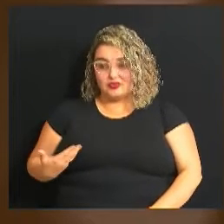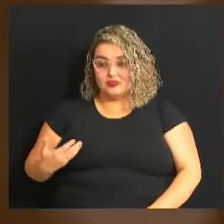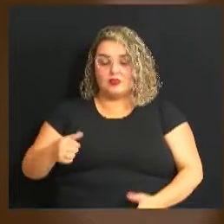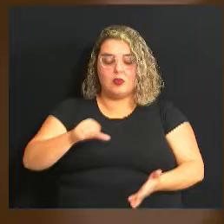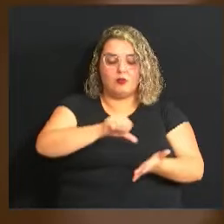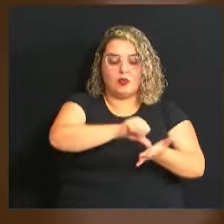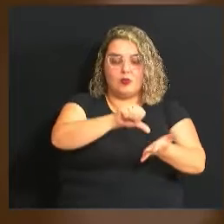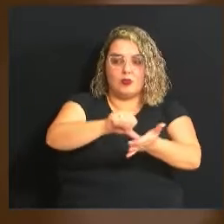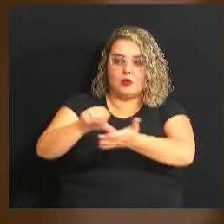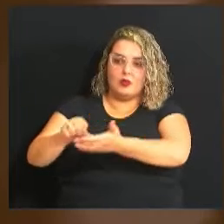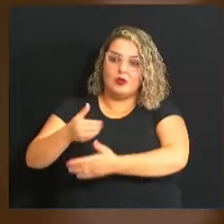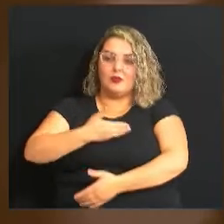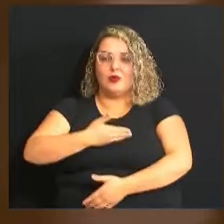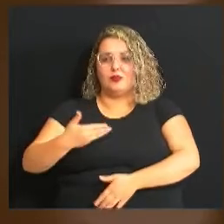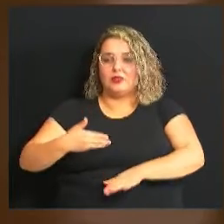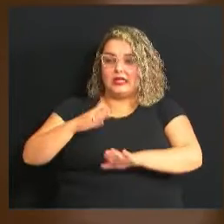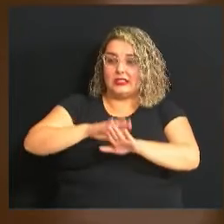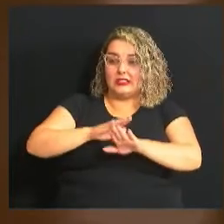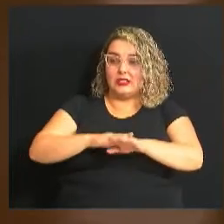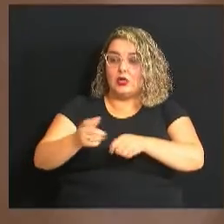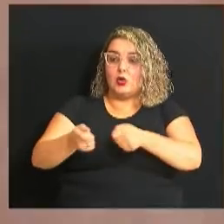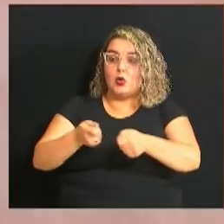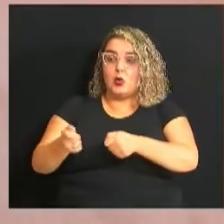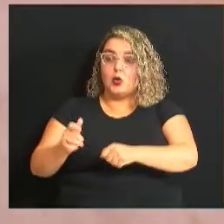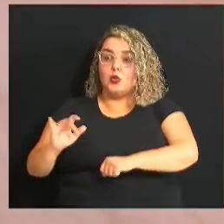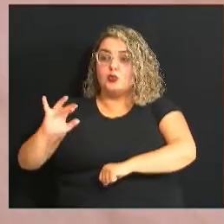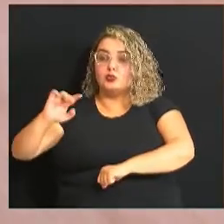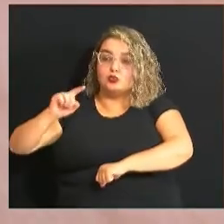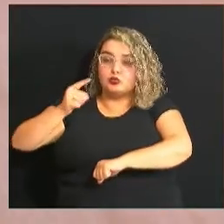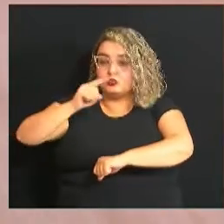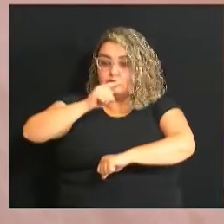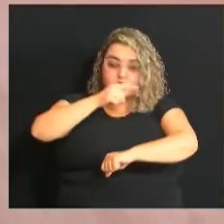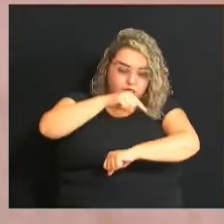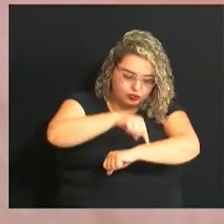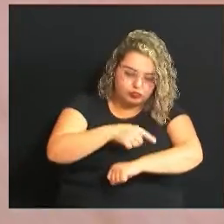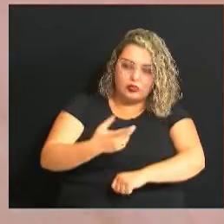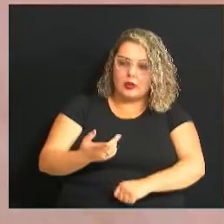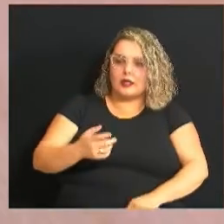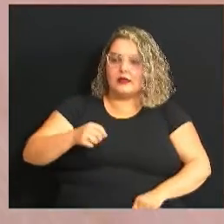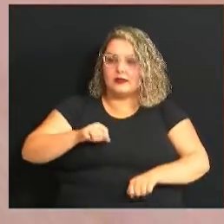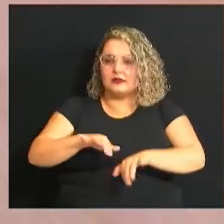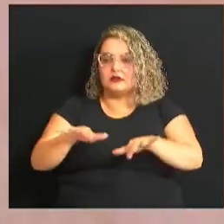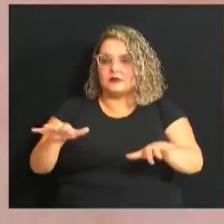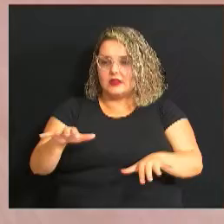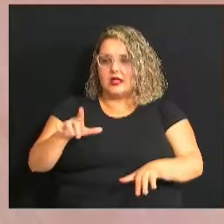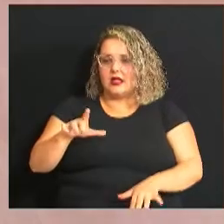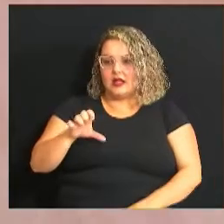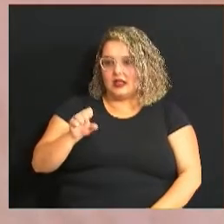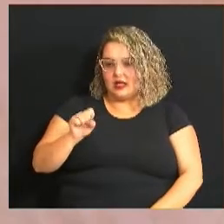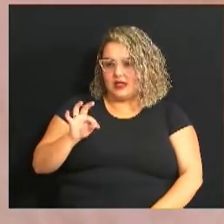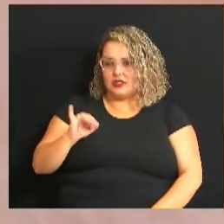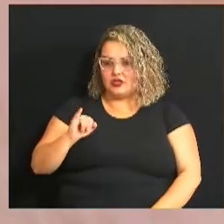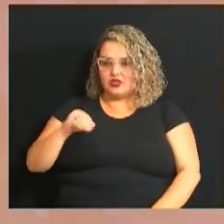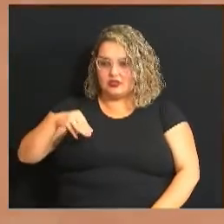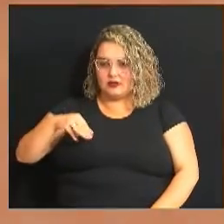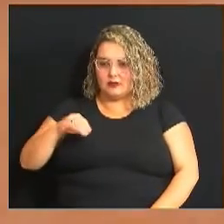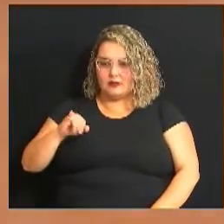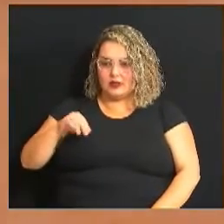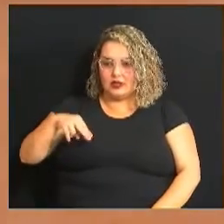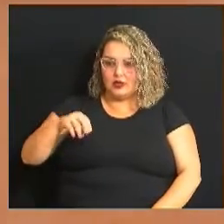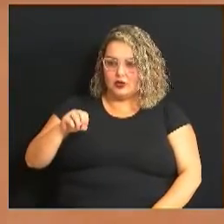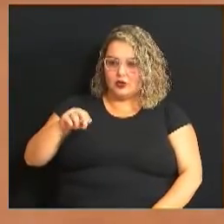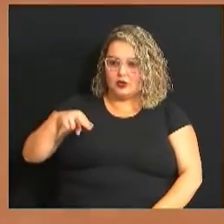têm que agir em relação ao controle do mosquito que transmite a leishmaniose, né? O nome científico dele é